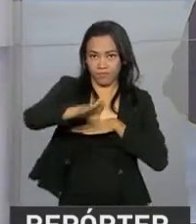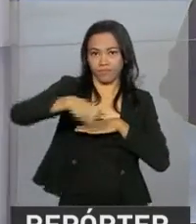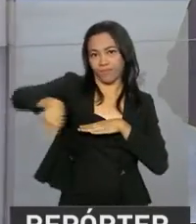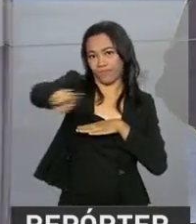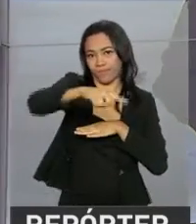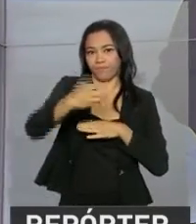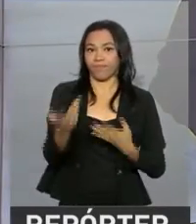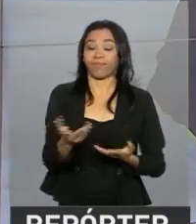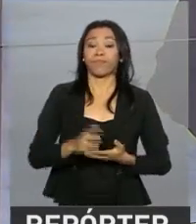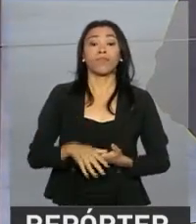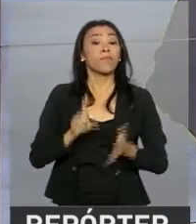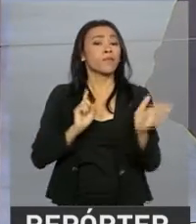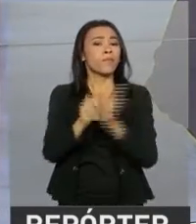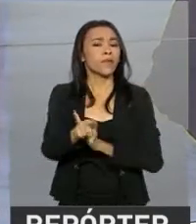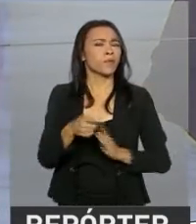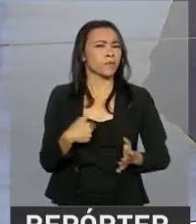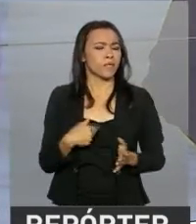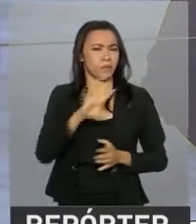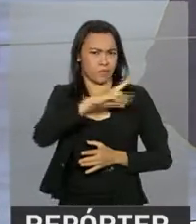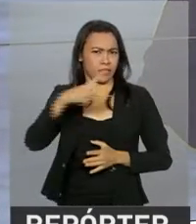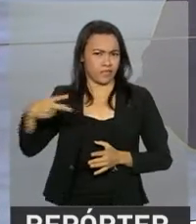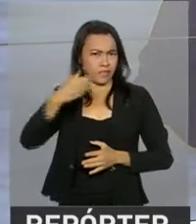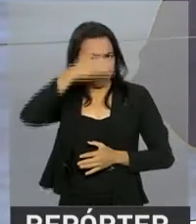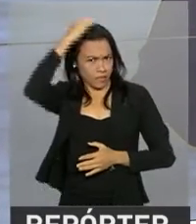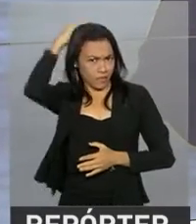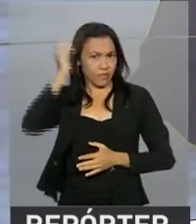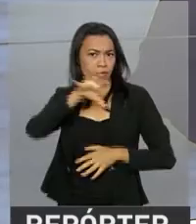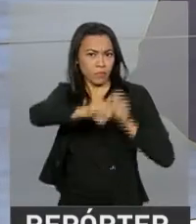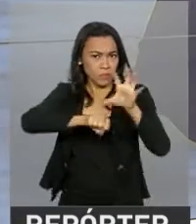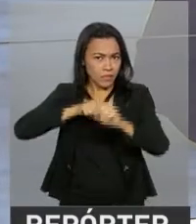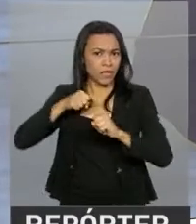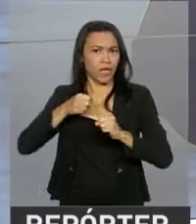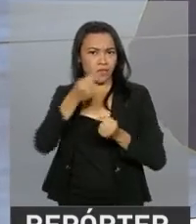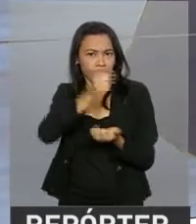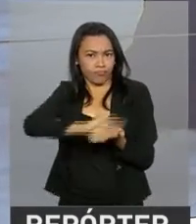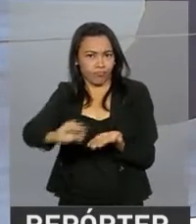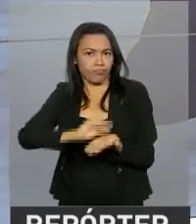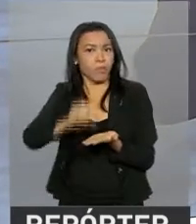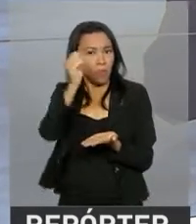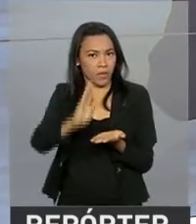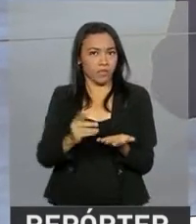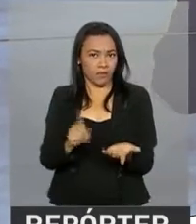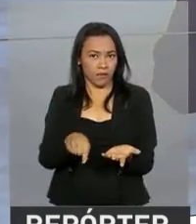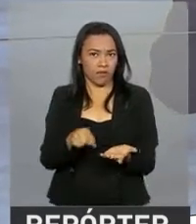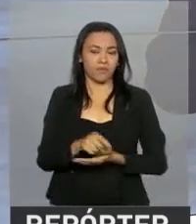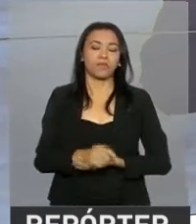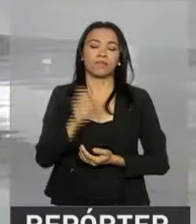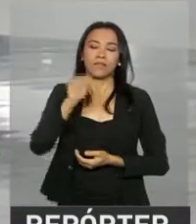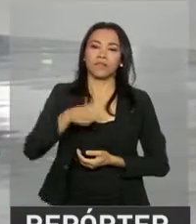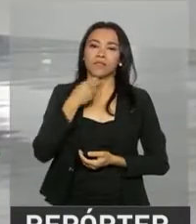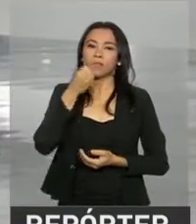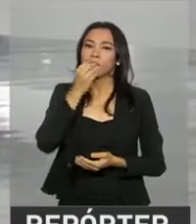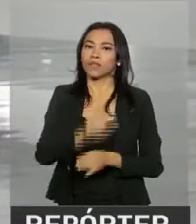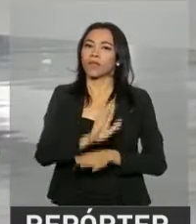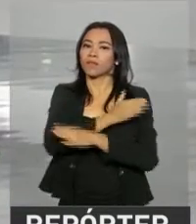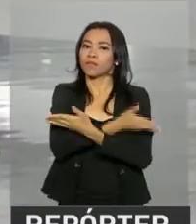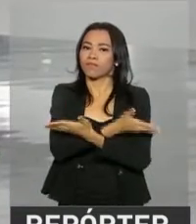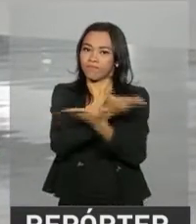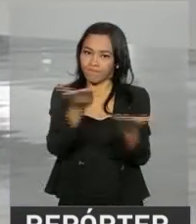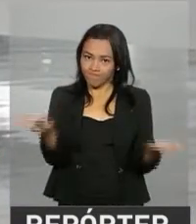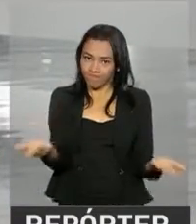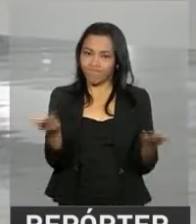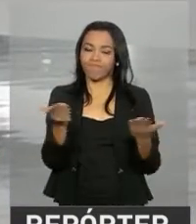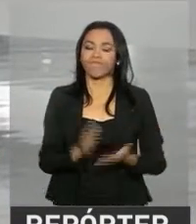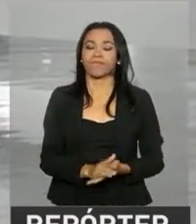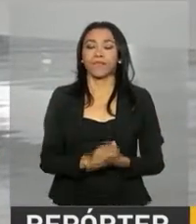Pedro o presidente Michel Temer nessa viagem também vai buscar investimentos para o Brasil né mas sim Zé Luís boa tarde para você Boa tarde